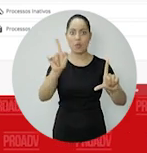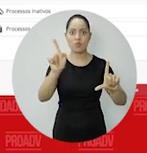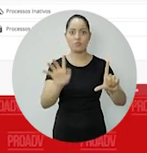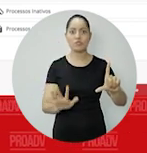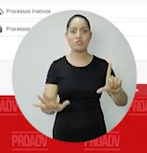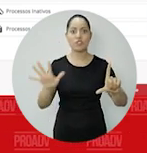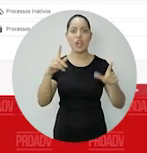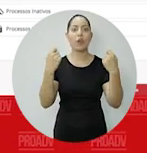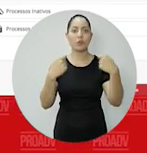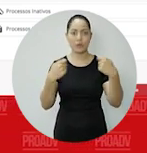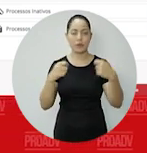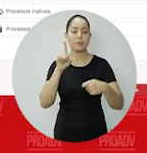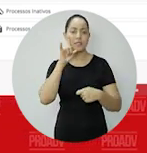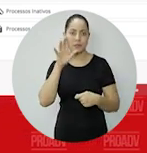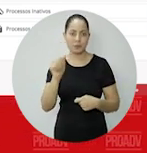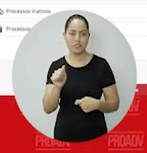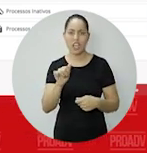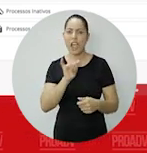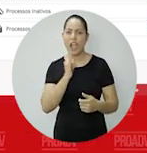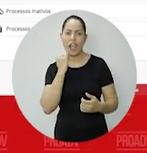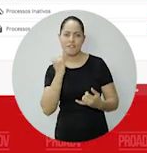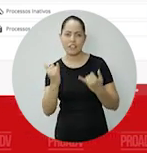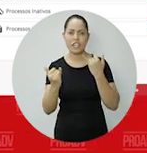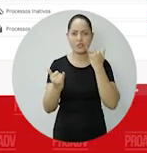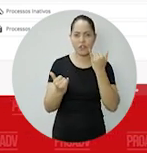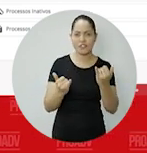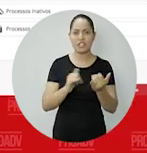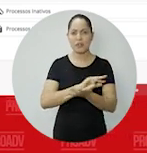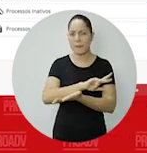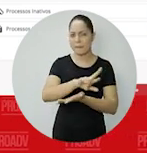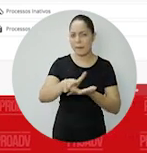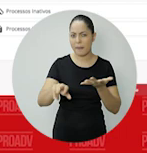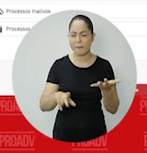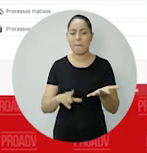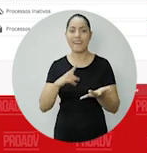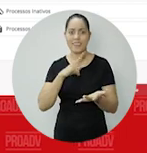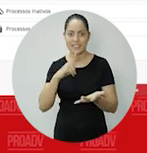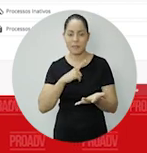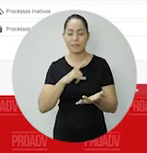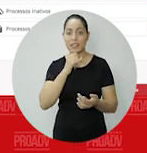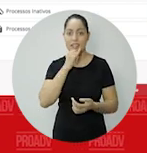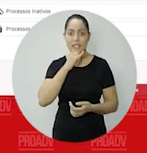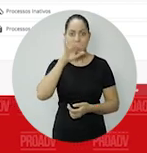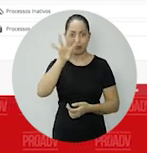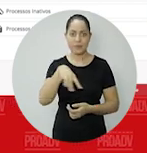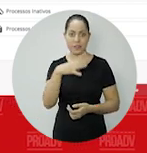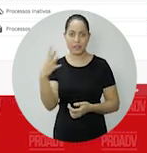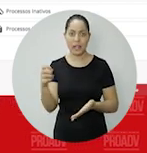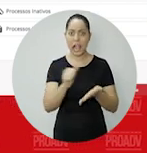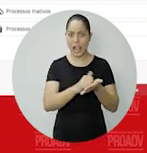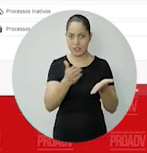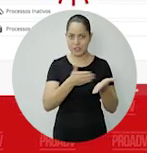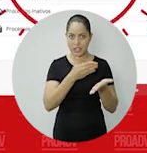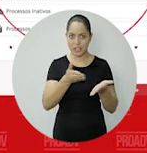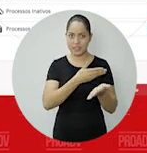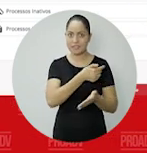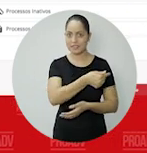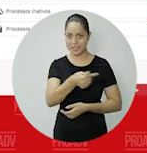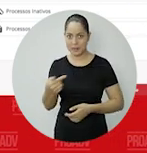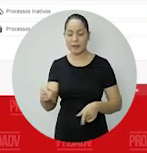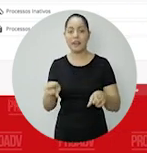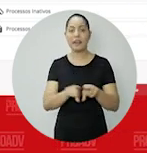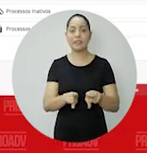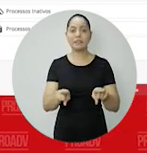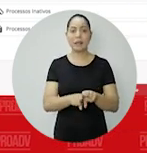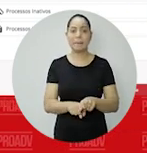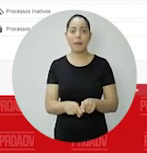única visão, tudo que ele precisa fazer no dia. Então, todos os avisos já estão ali. Ele tem acesso aos prazos da semana, aos